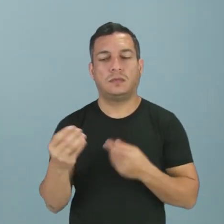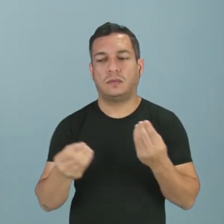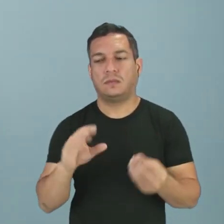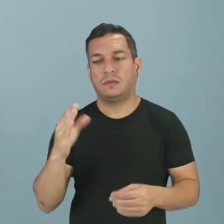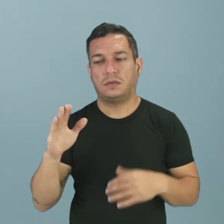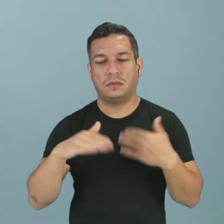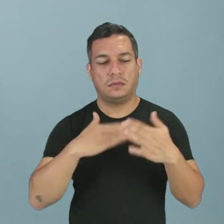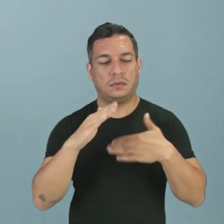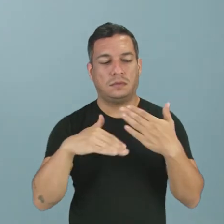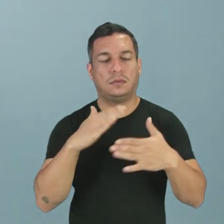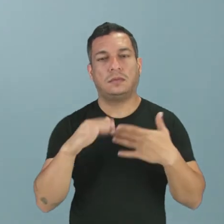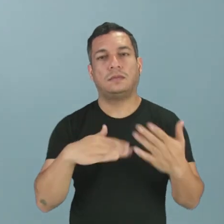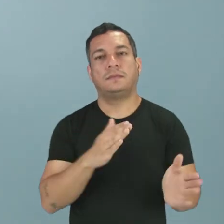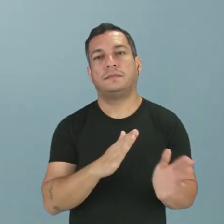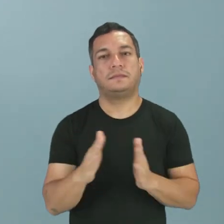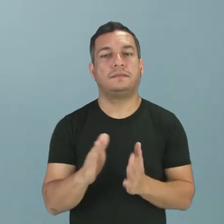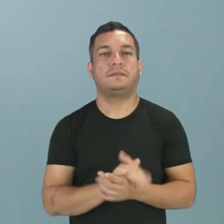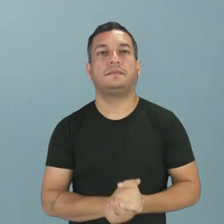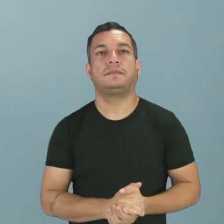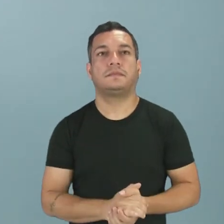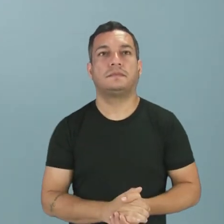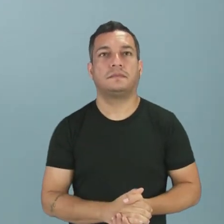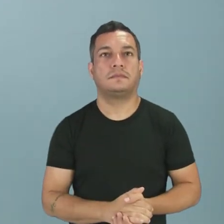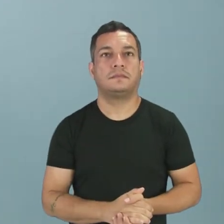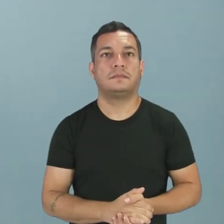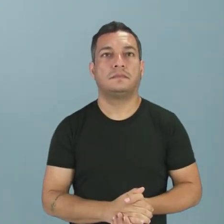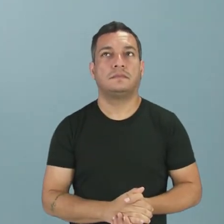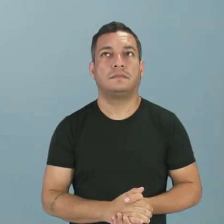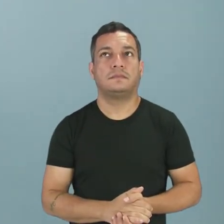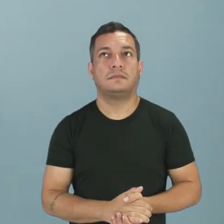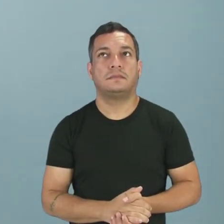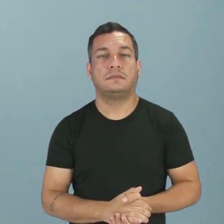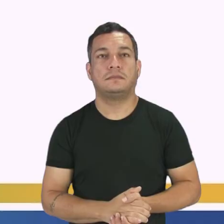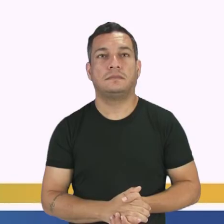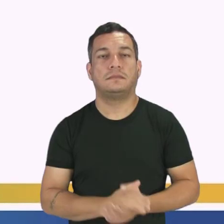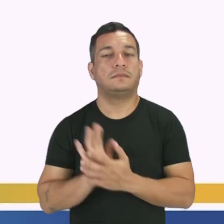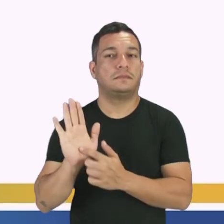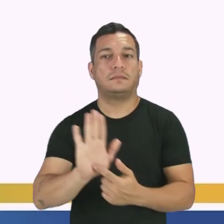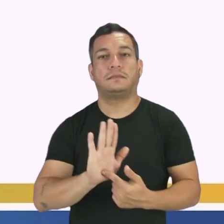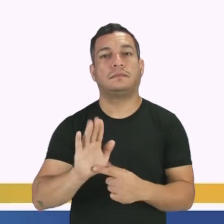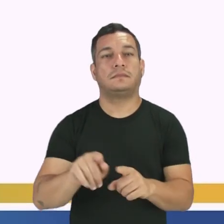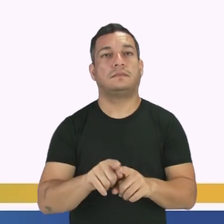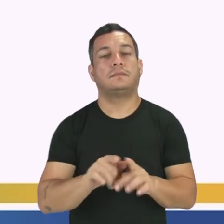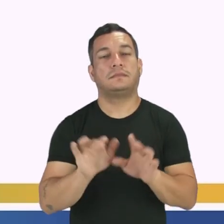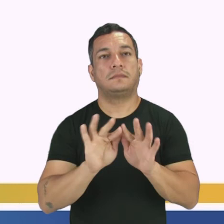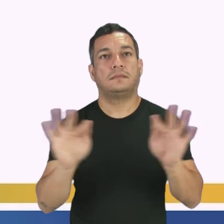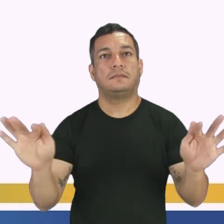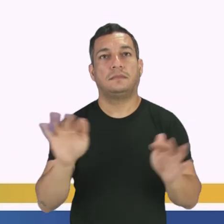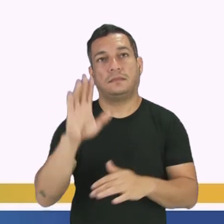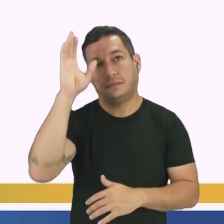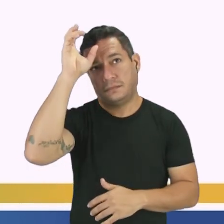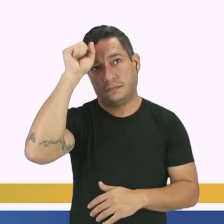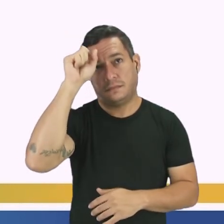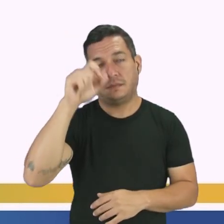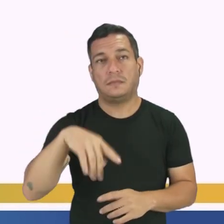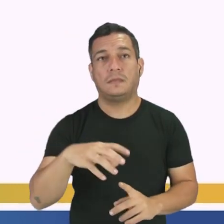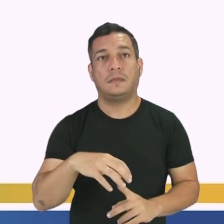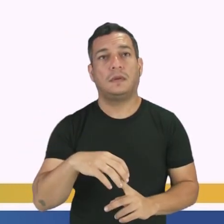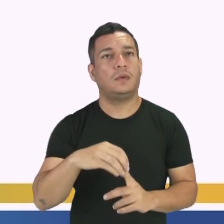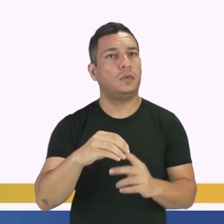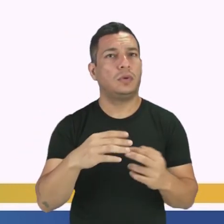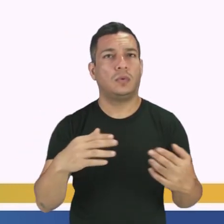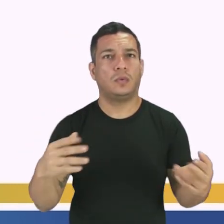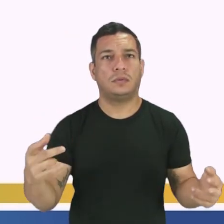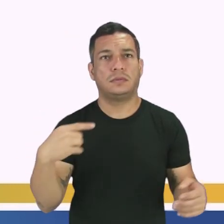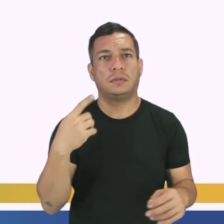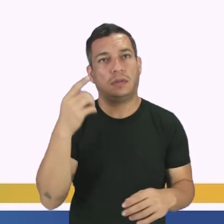se desenvolvendo aí no decorrer dos dias. E aí, eu trago para vocês hoje essa frase. Aprender é a única